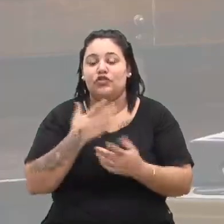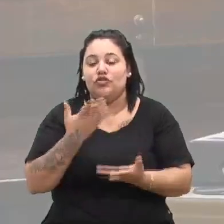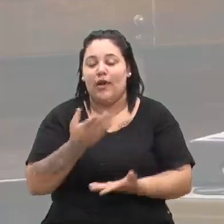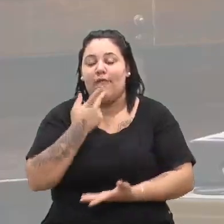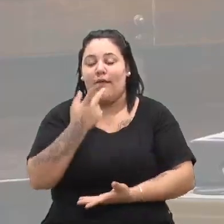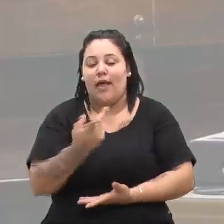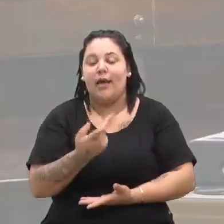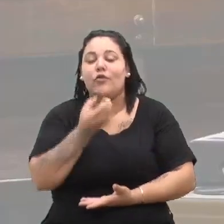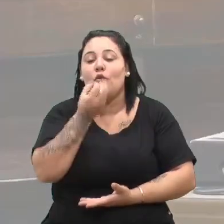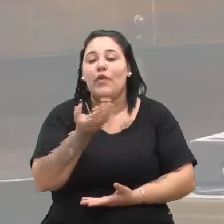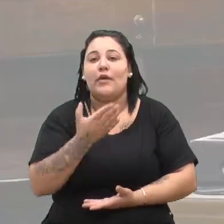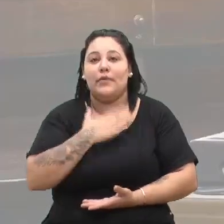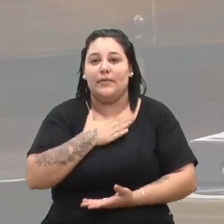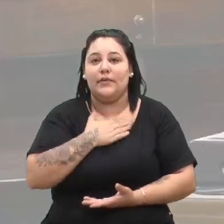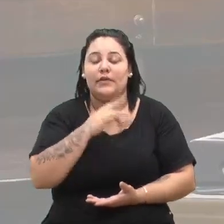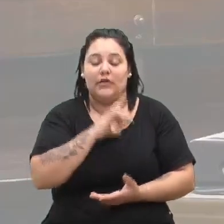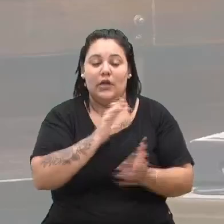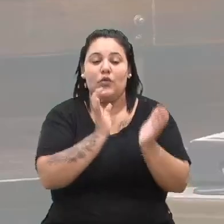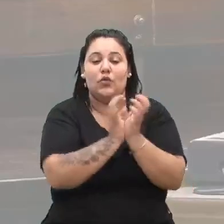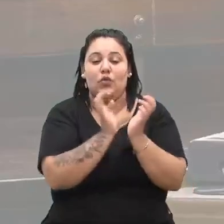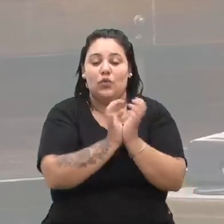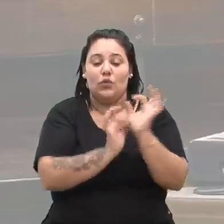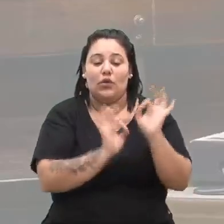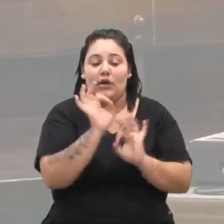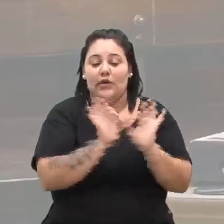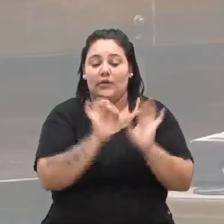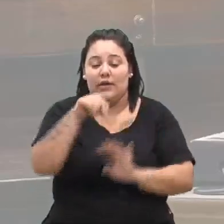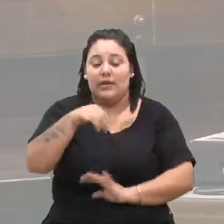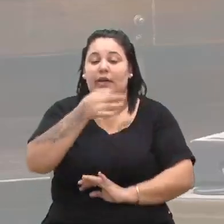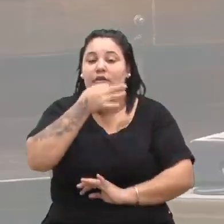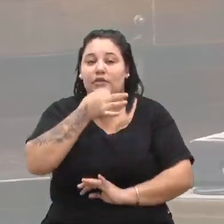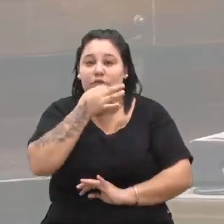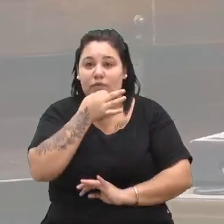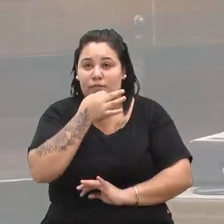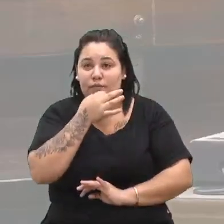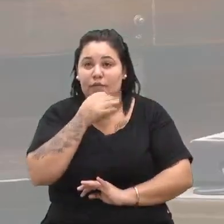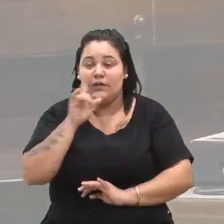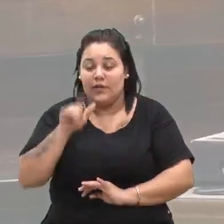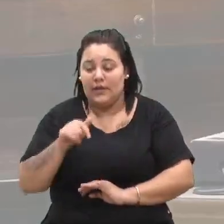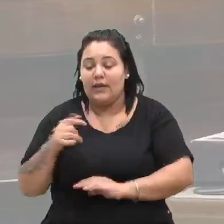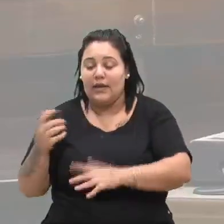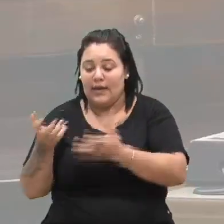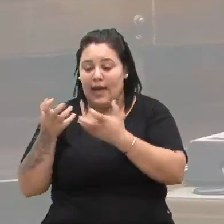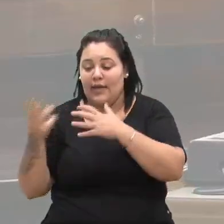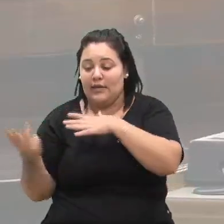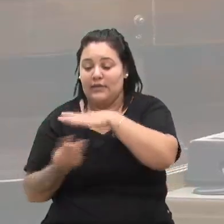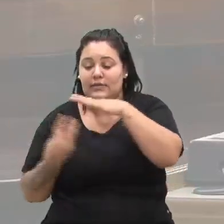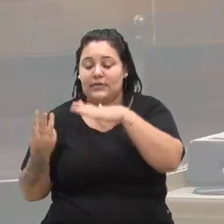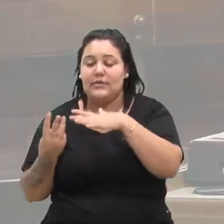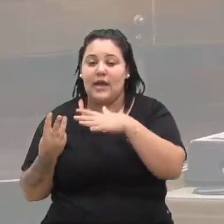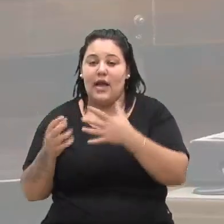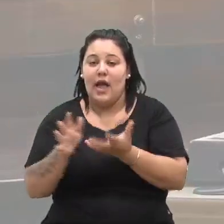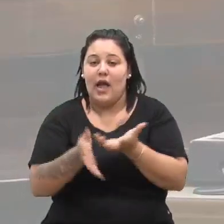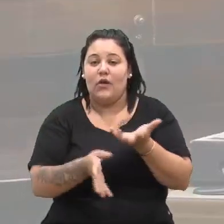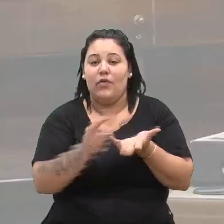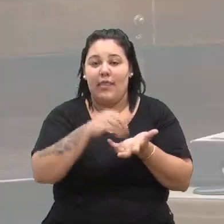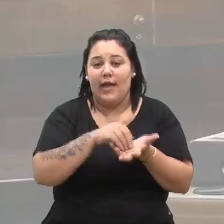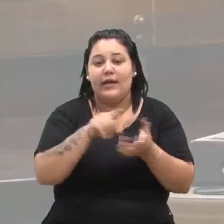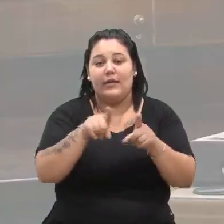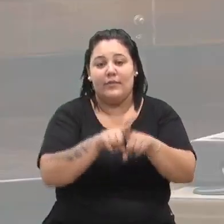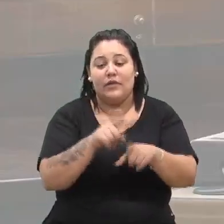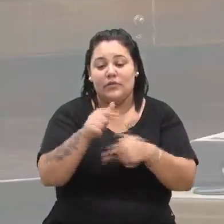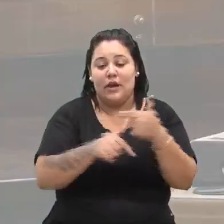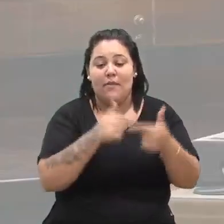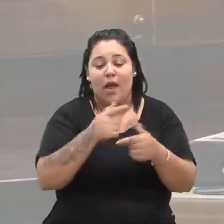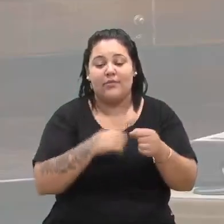Tem um grupo se organizando em Caxias do Sul que quer terceirizar a Codeca e outros trabalhos aí da cidade. Então,